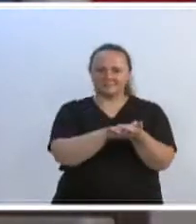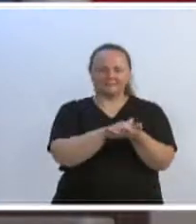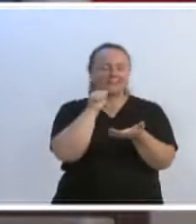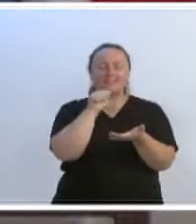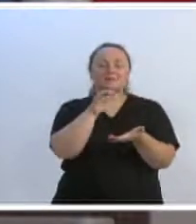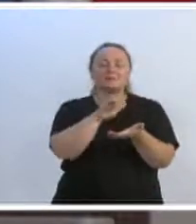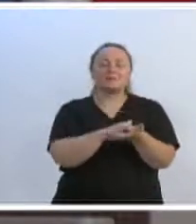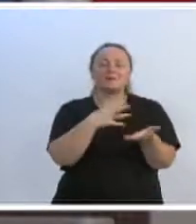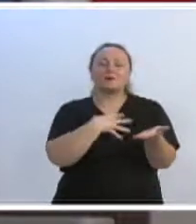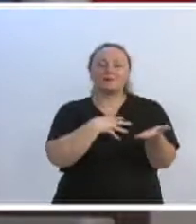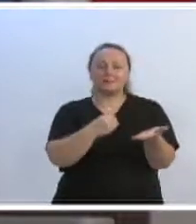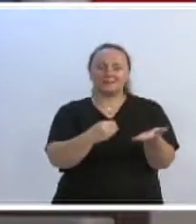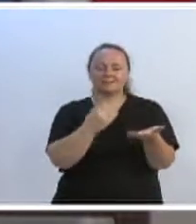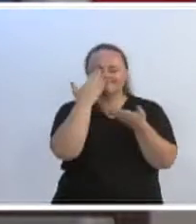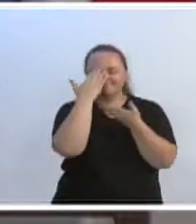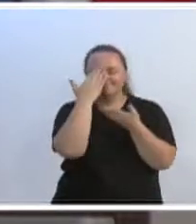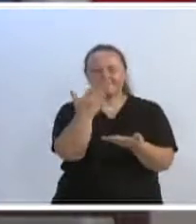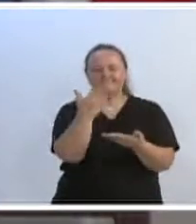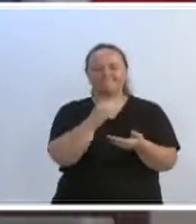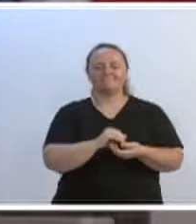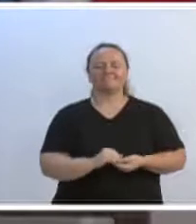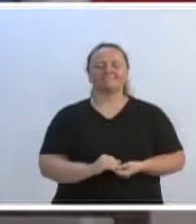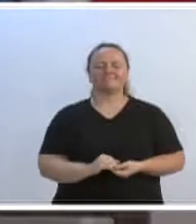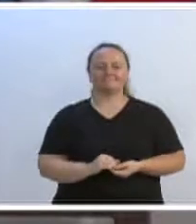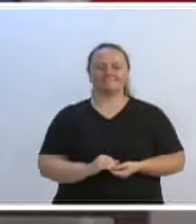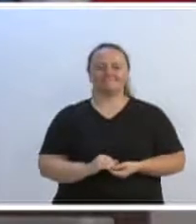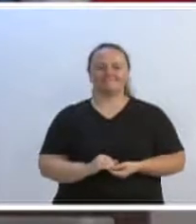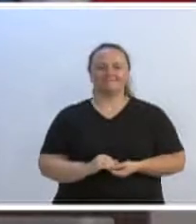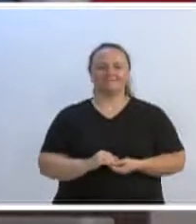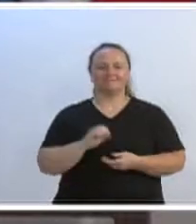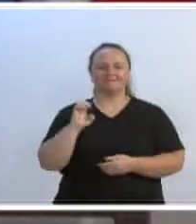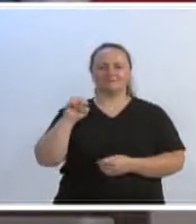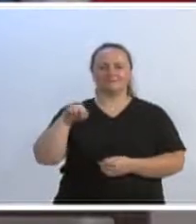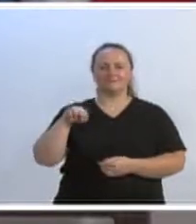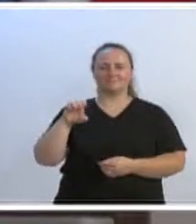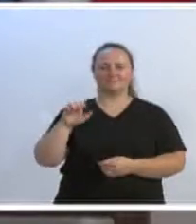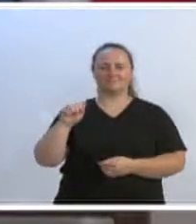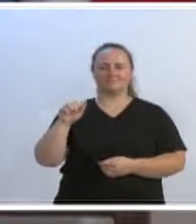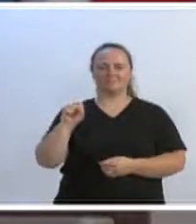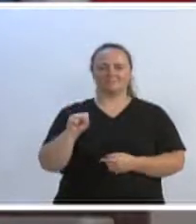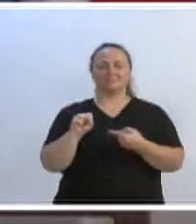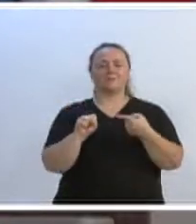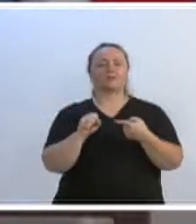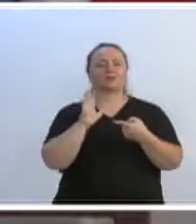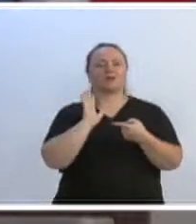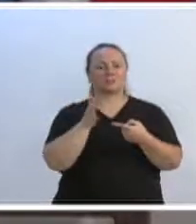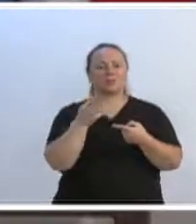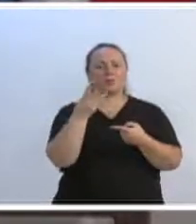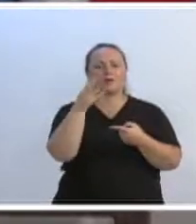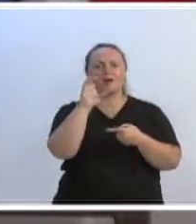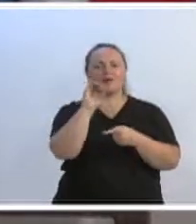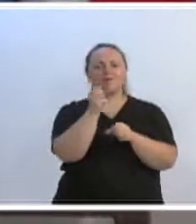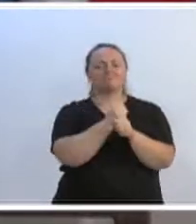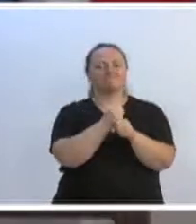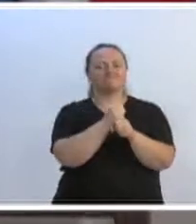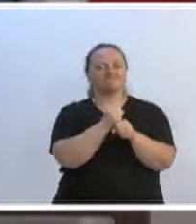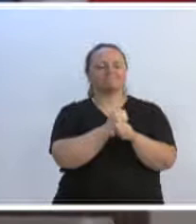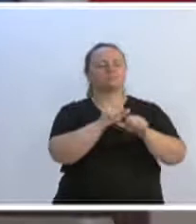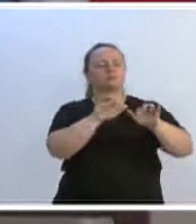feito uma listagem para estudos de genealogia. É um parceiro que trabalha anonimamente, mas que